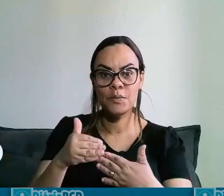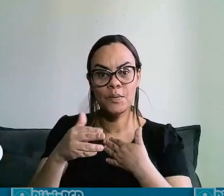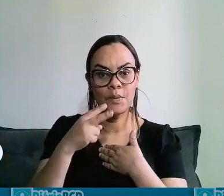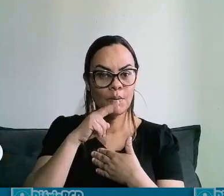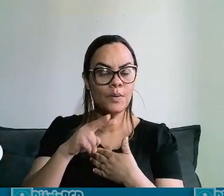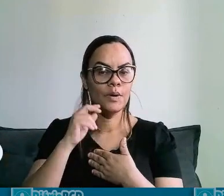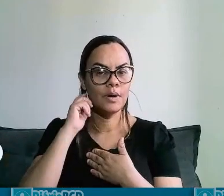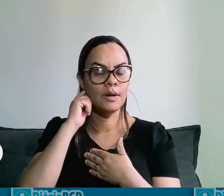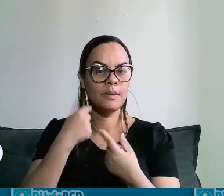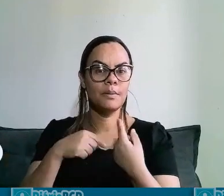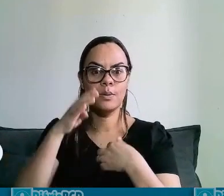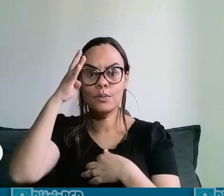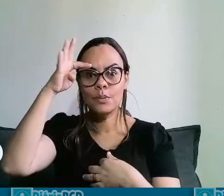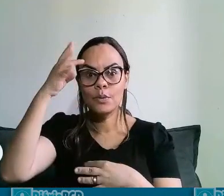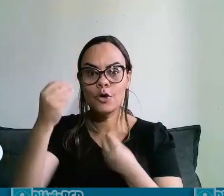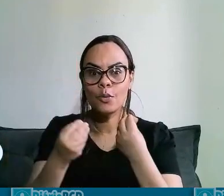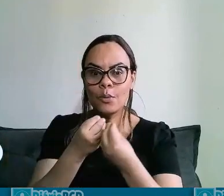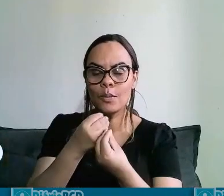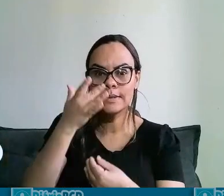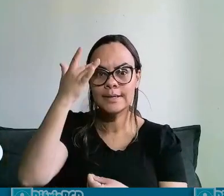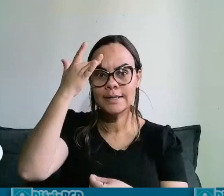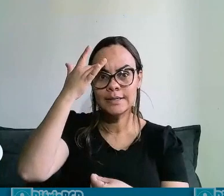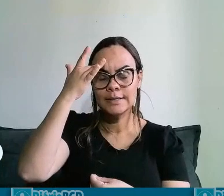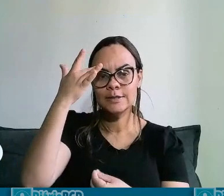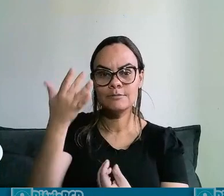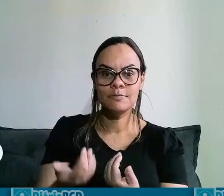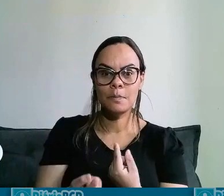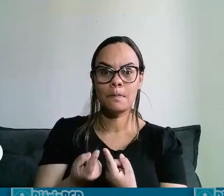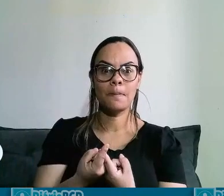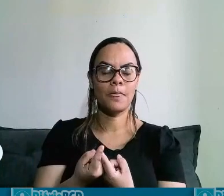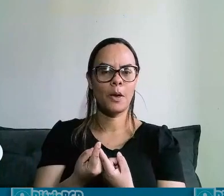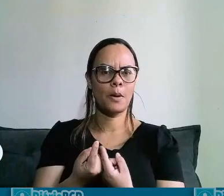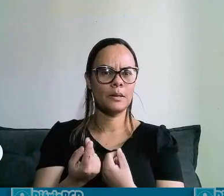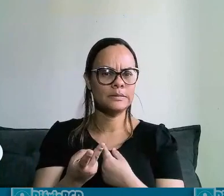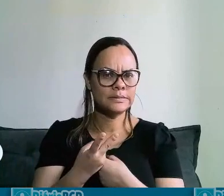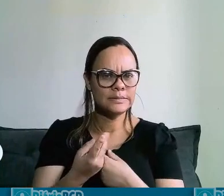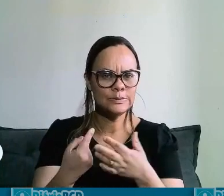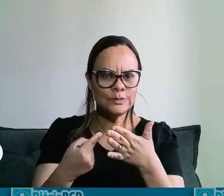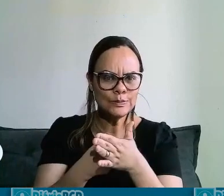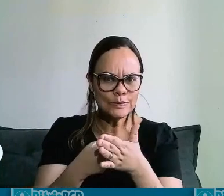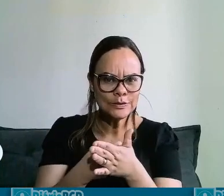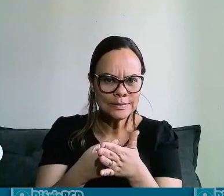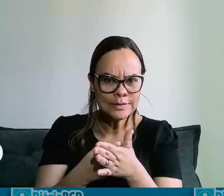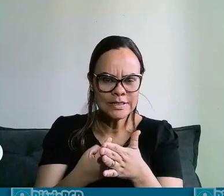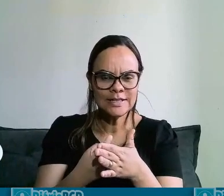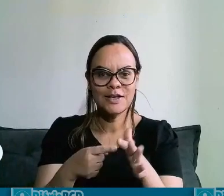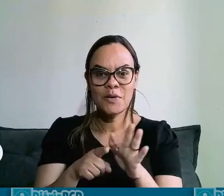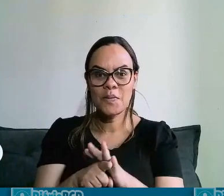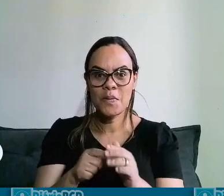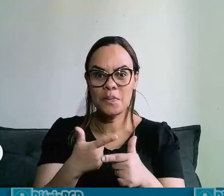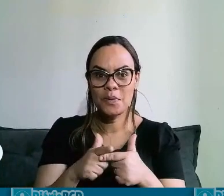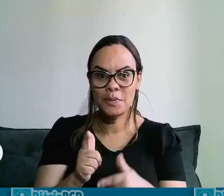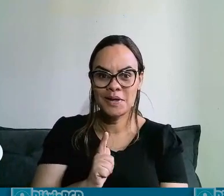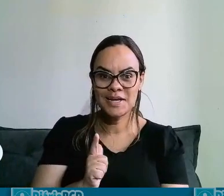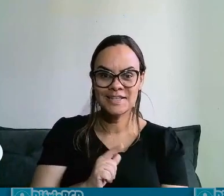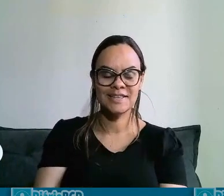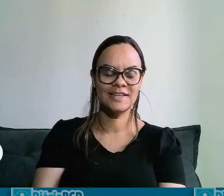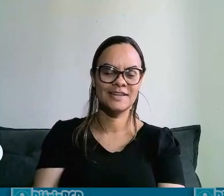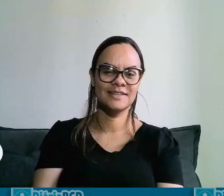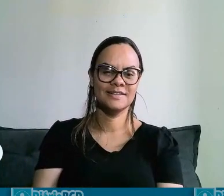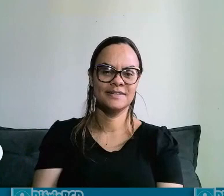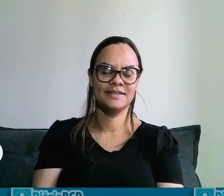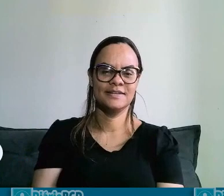Faustão, eu passei a imaginar, eu acho e já estou procurando ver se eu não tenho esse problema, não é? Quais são as